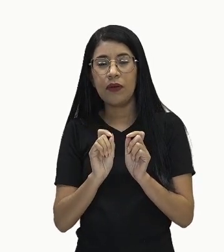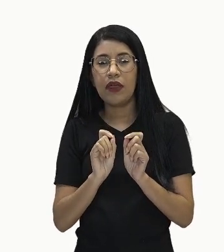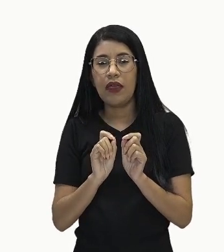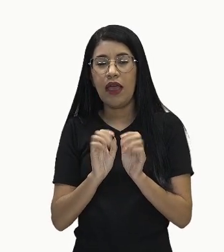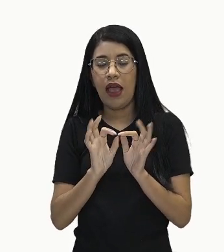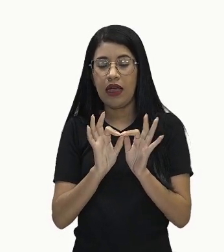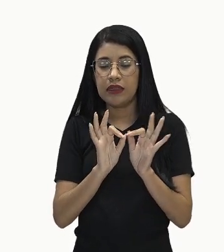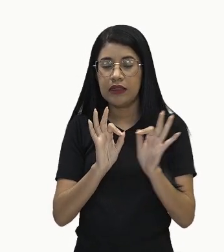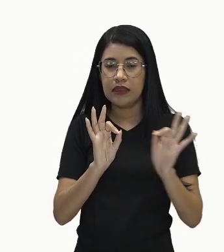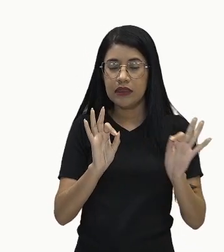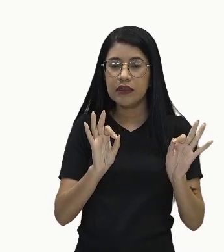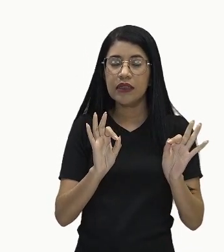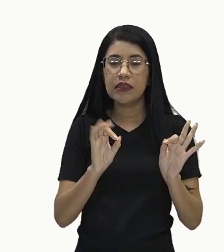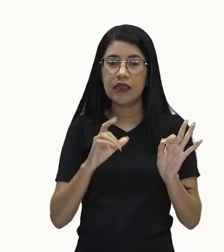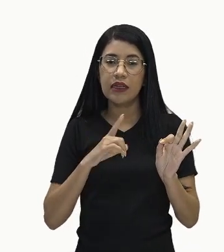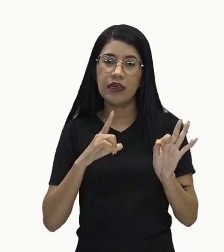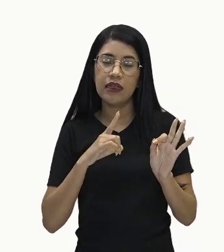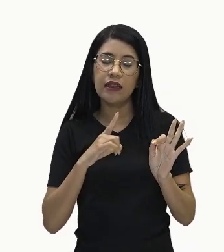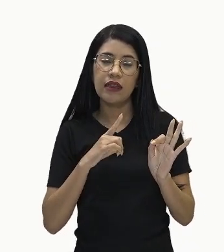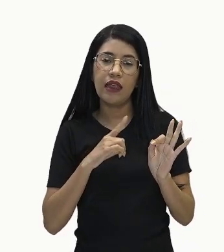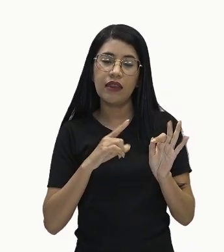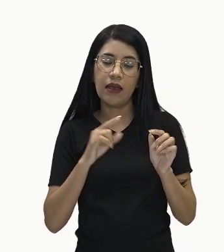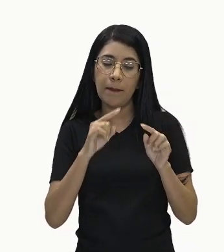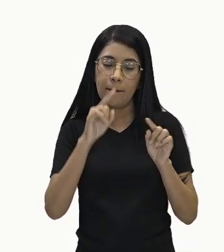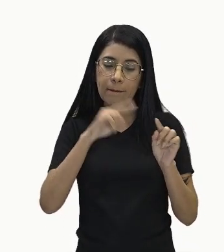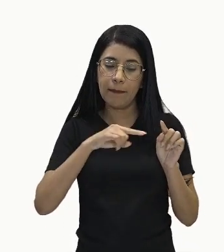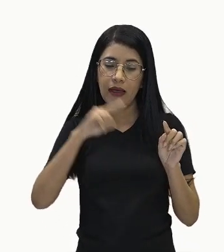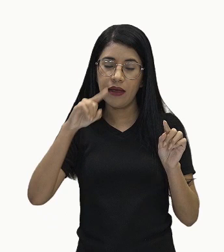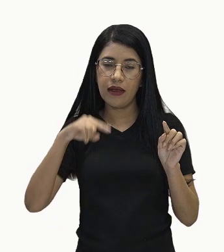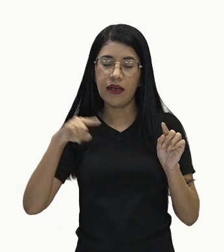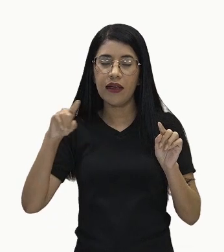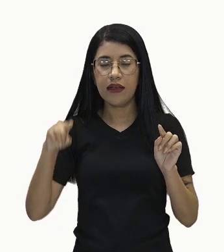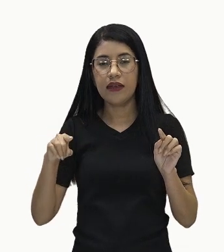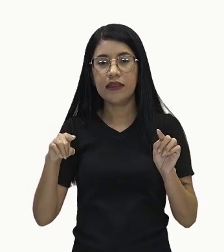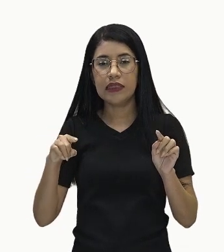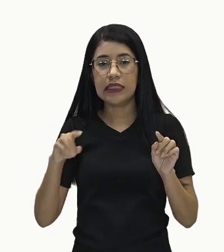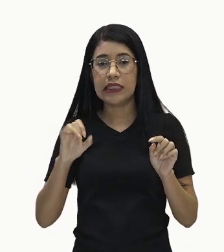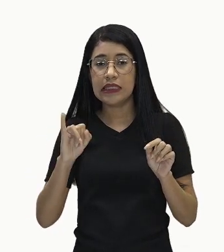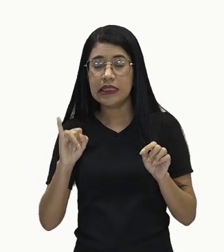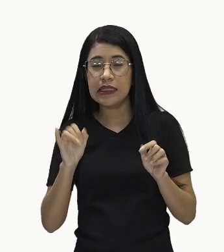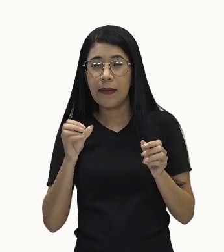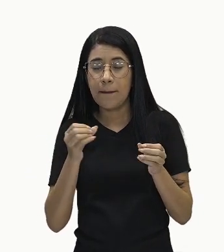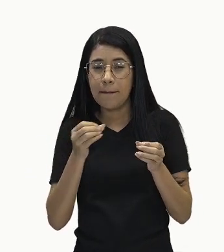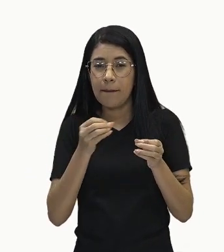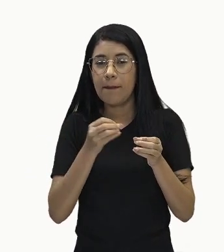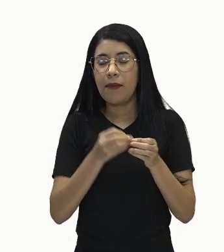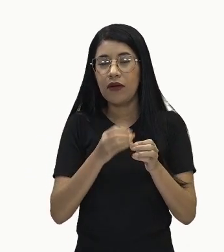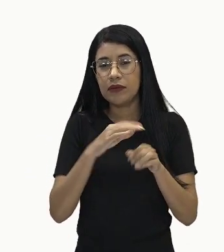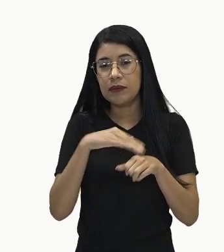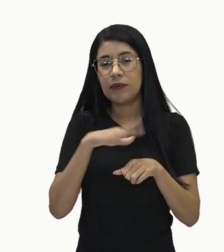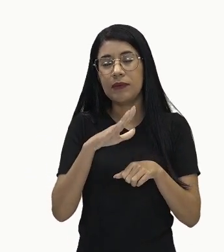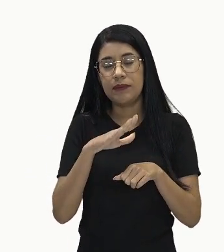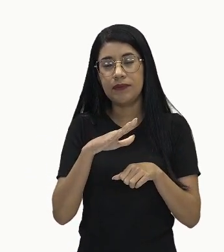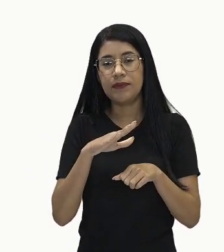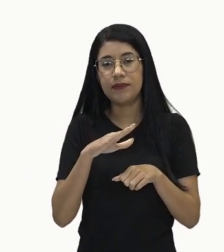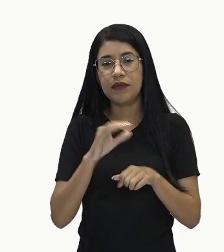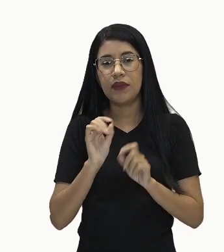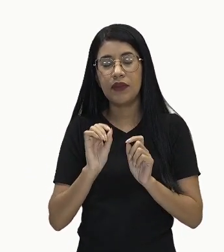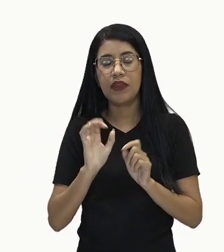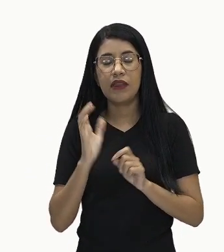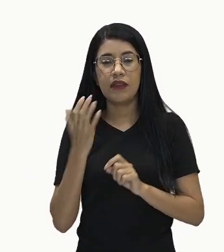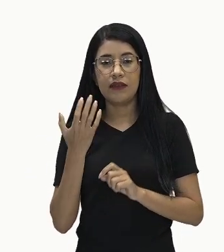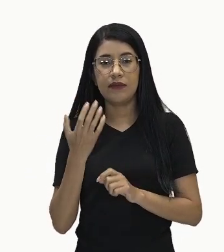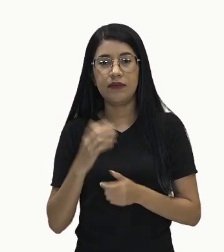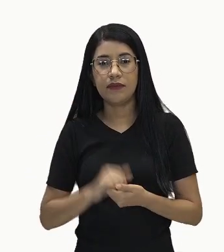4,5. Então, o desvio padrão, ele indica a distância que o elemento, o dado do conjunto, está da